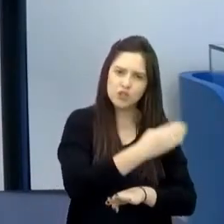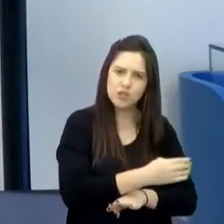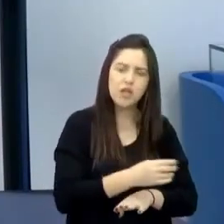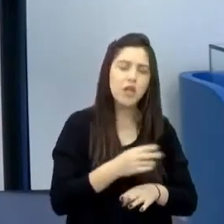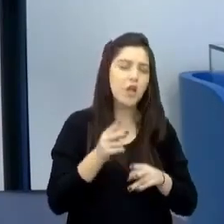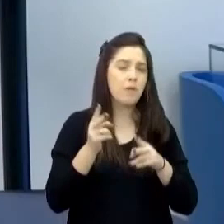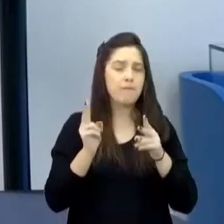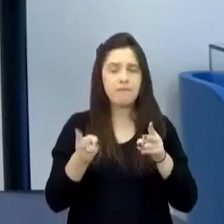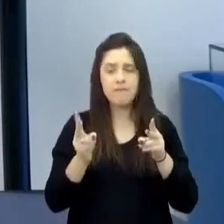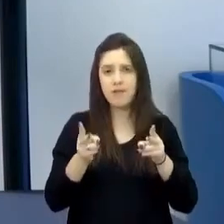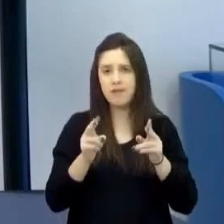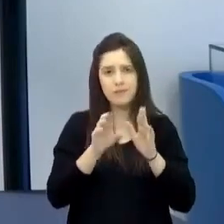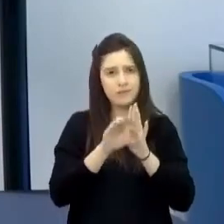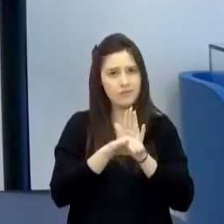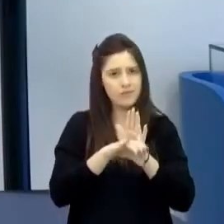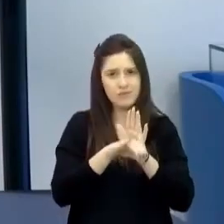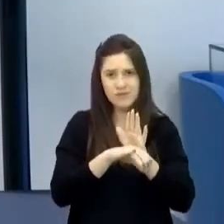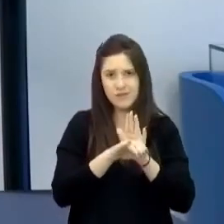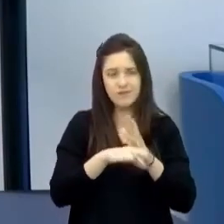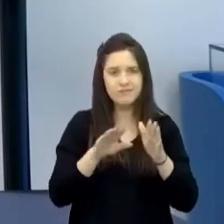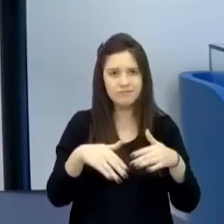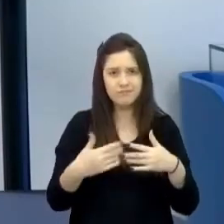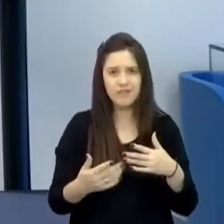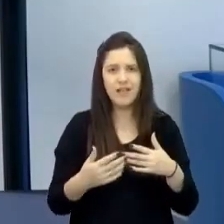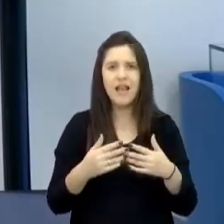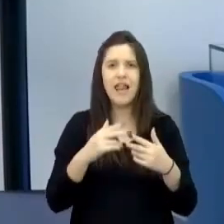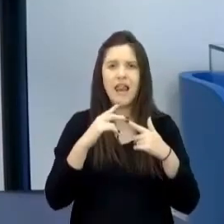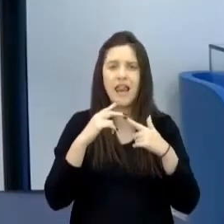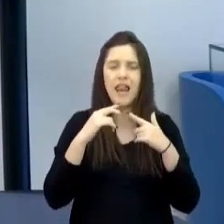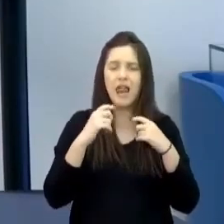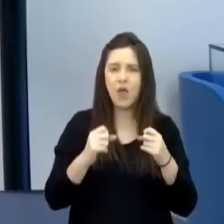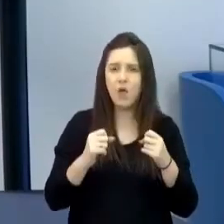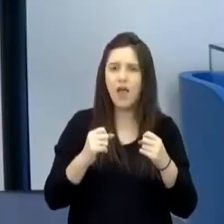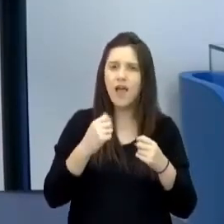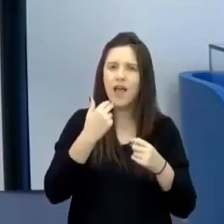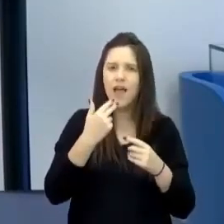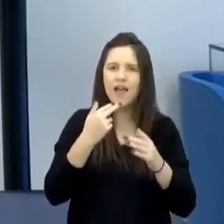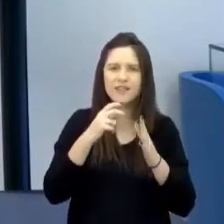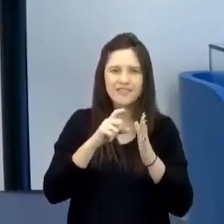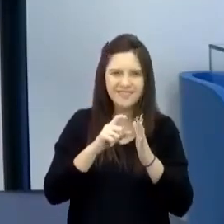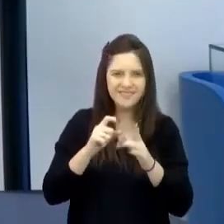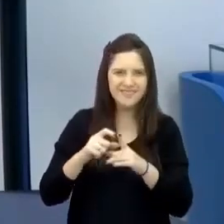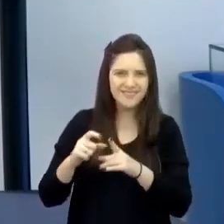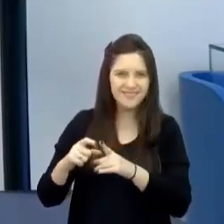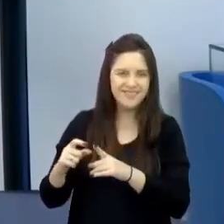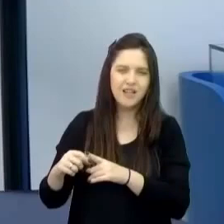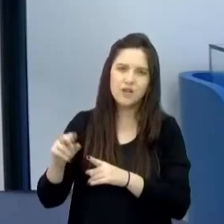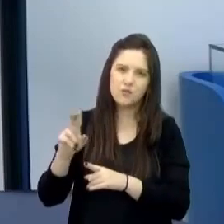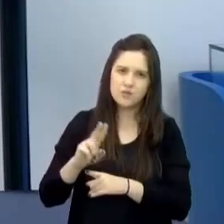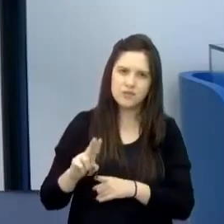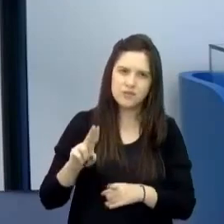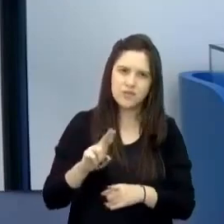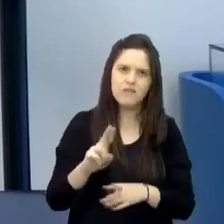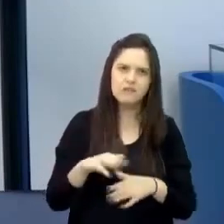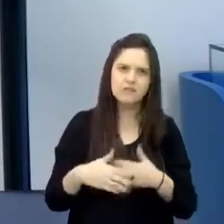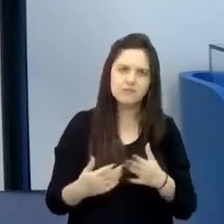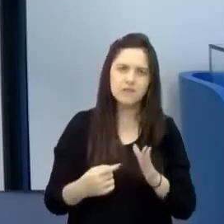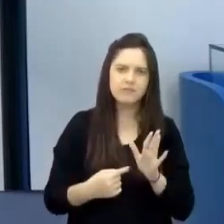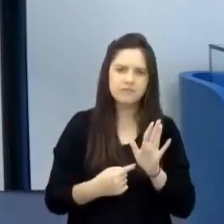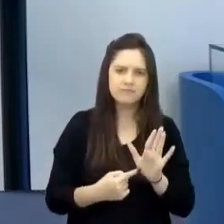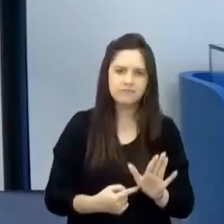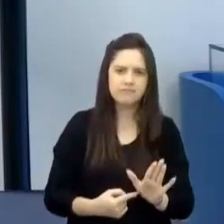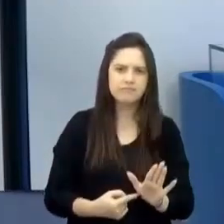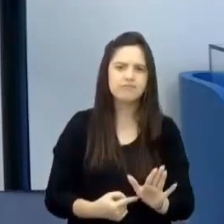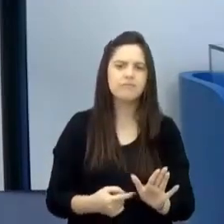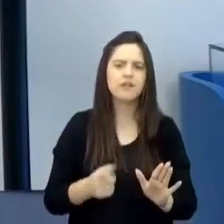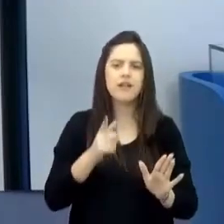acontece na pecuária, né? Que nós estamos falando da criação de animais aí para o abate e sua carne ser usada na alimentação. É uma água